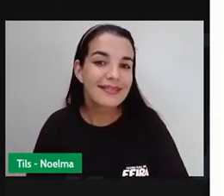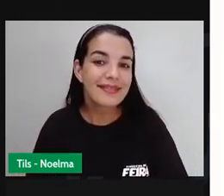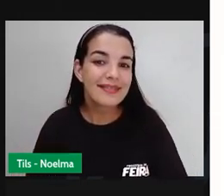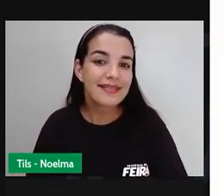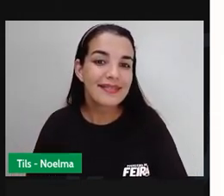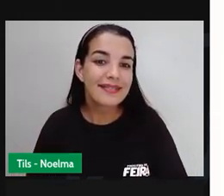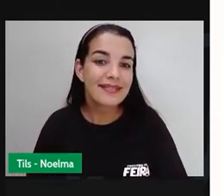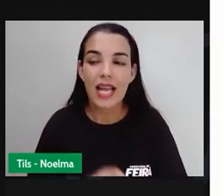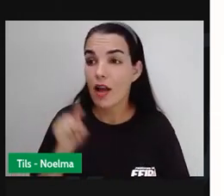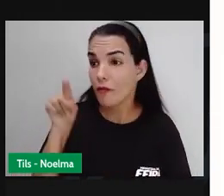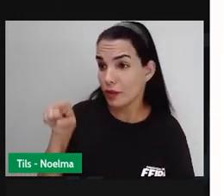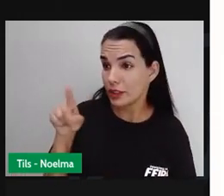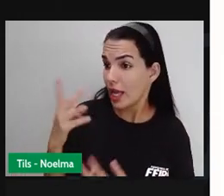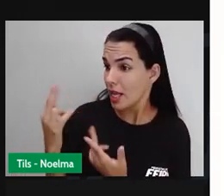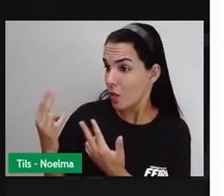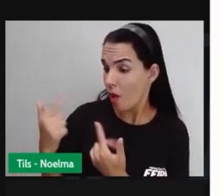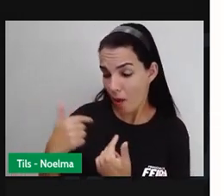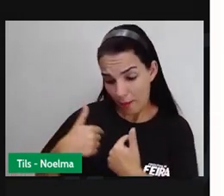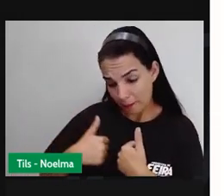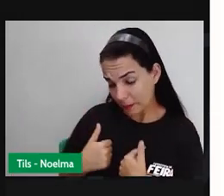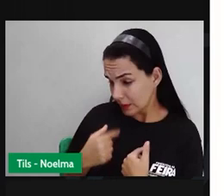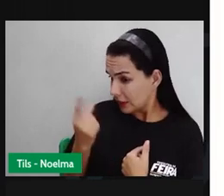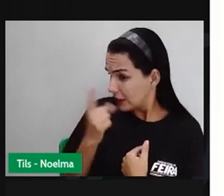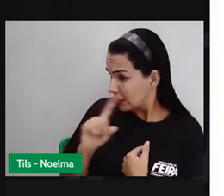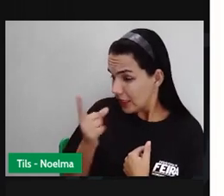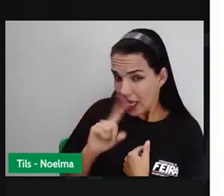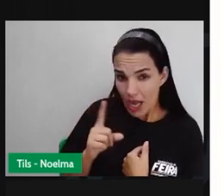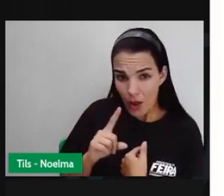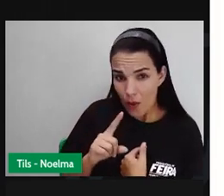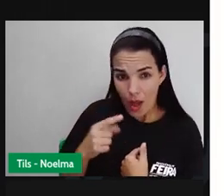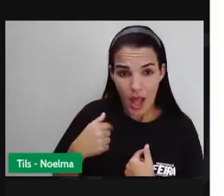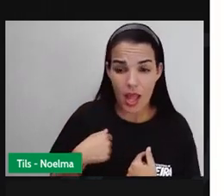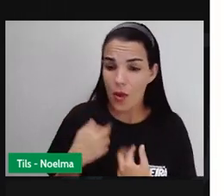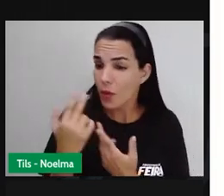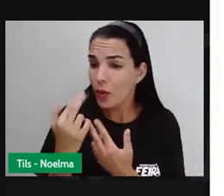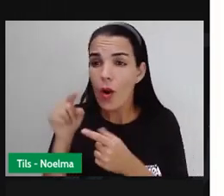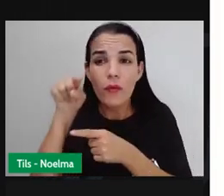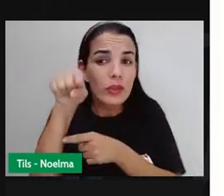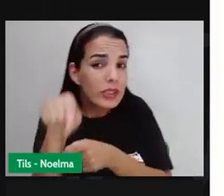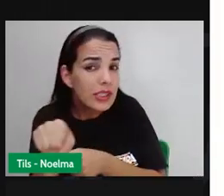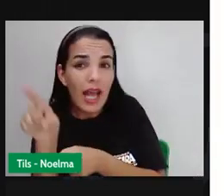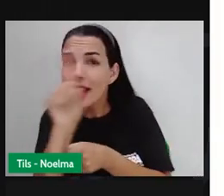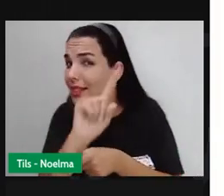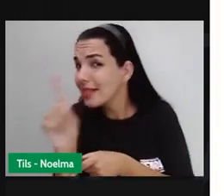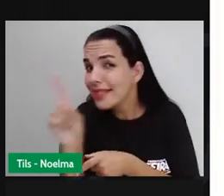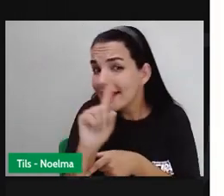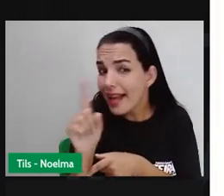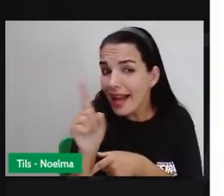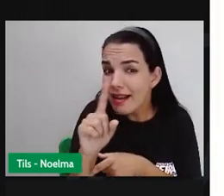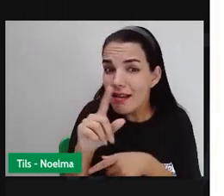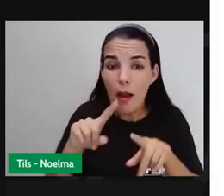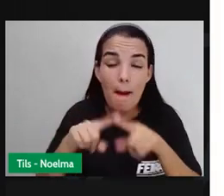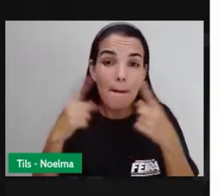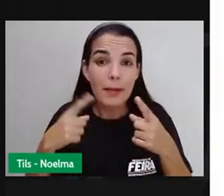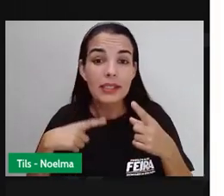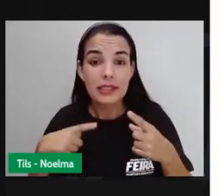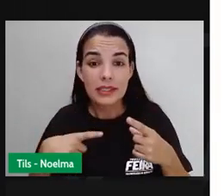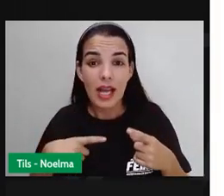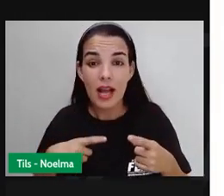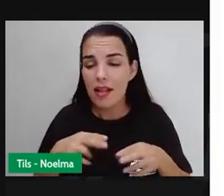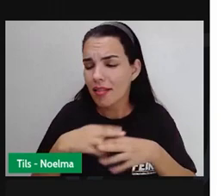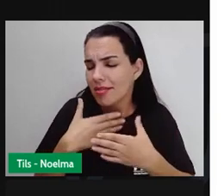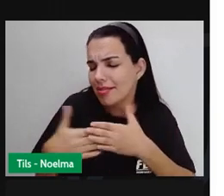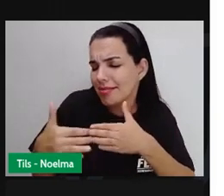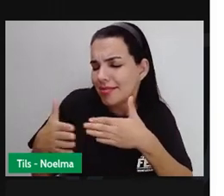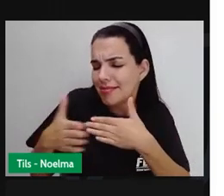Você não é igual a mim, eu não sou igual a você, mas nada disso